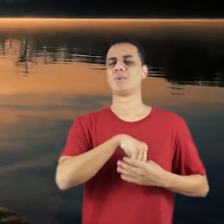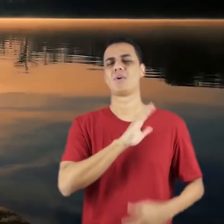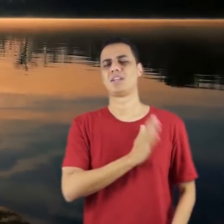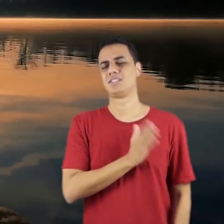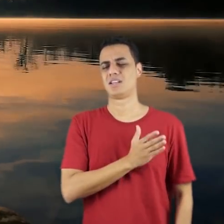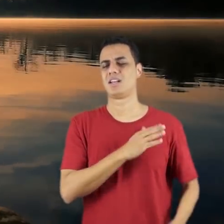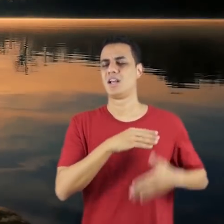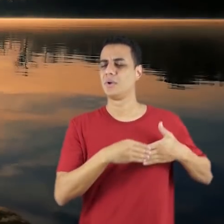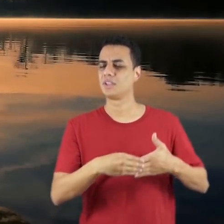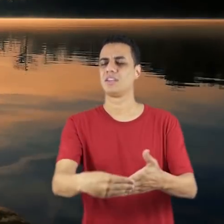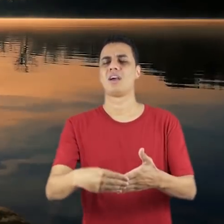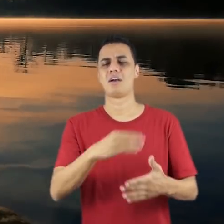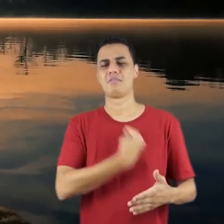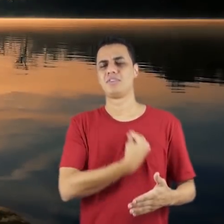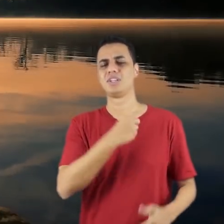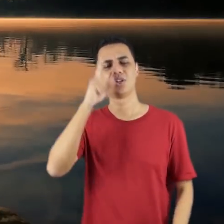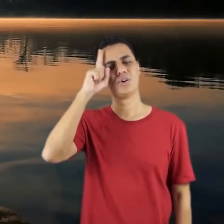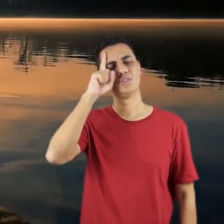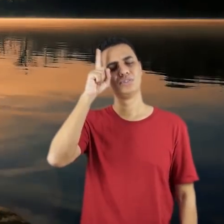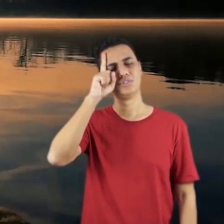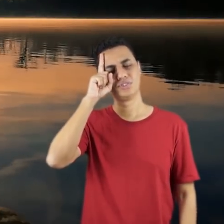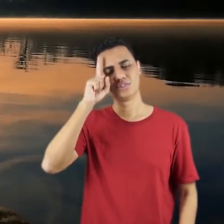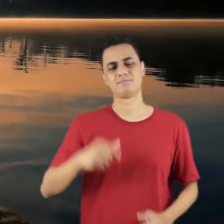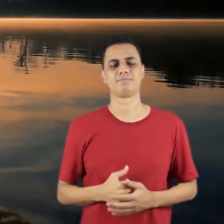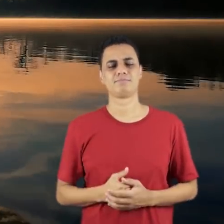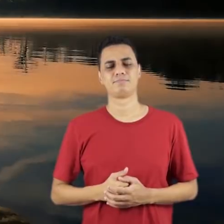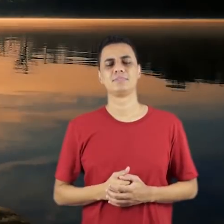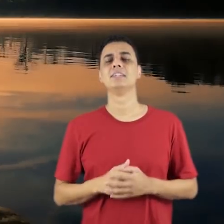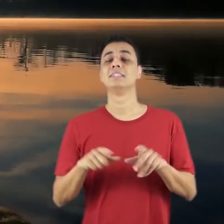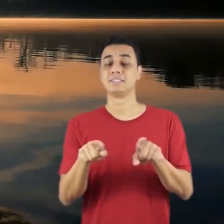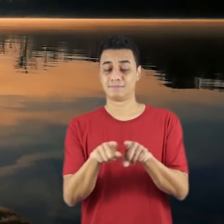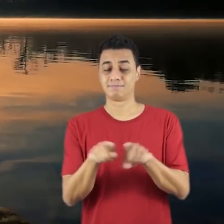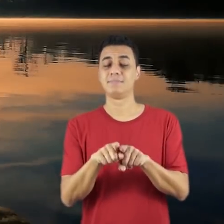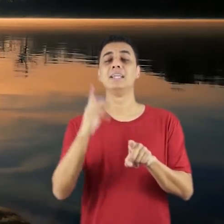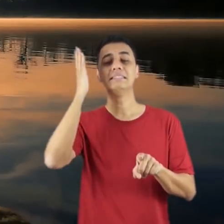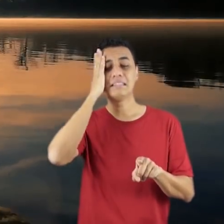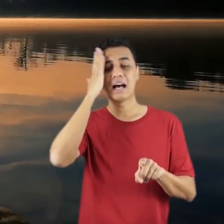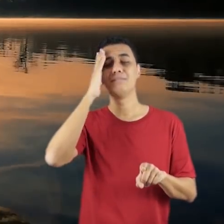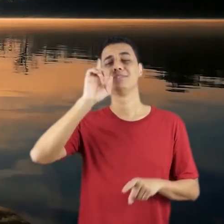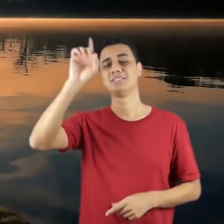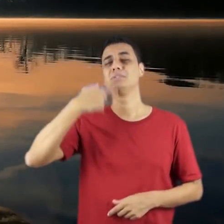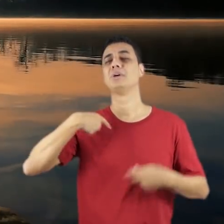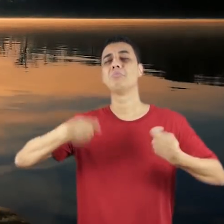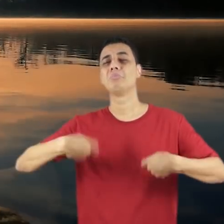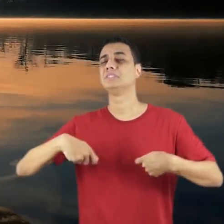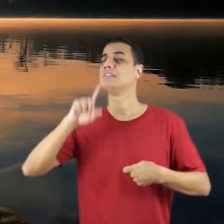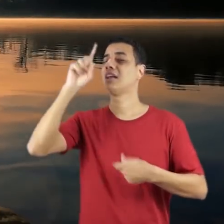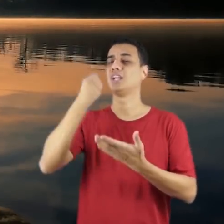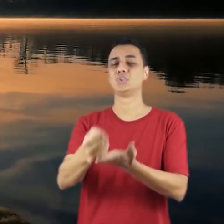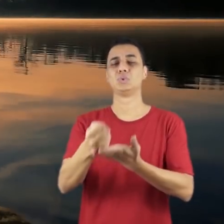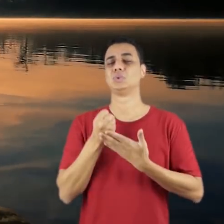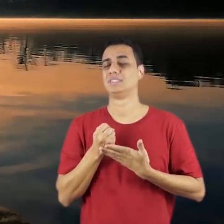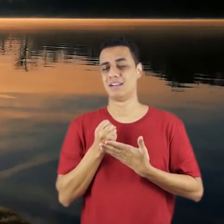a guiar todos os dias da minha vida. Deus, eu também reconheço que eu preciso de ajuda